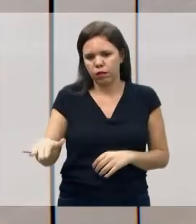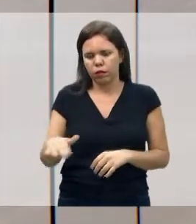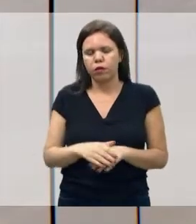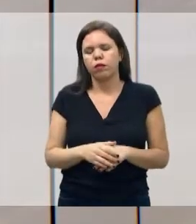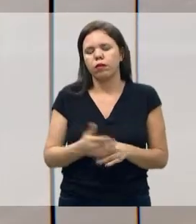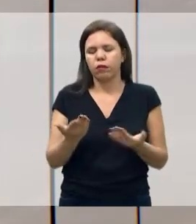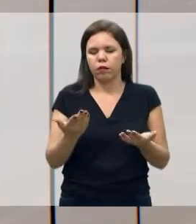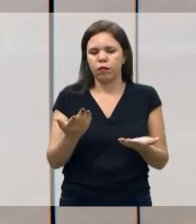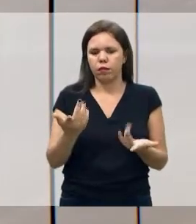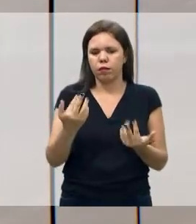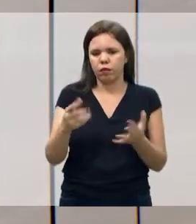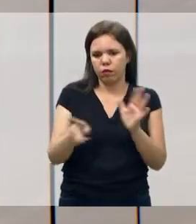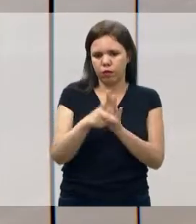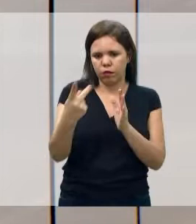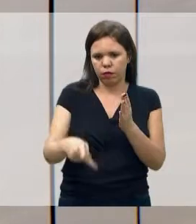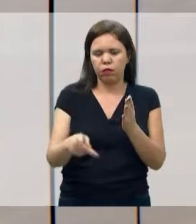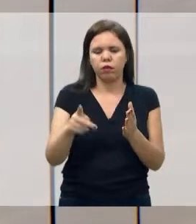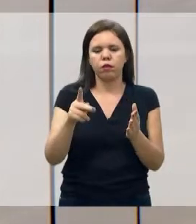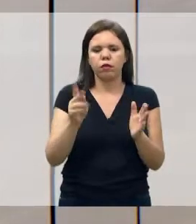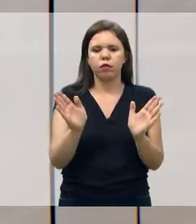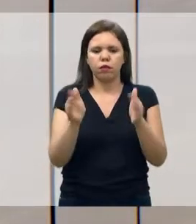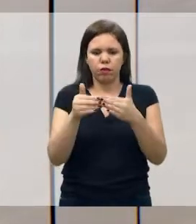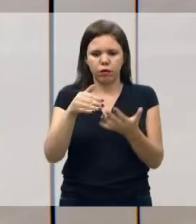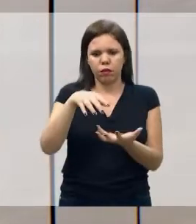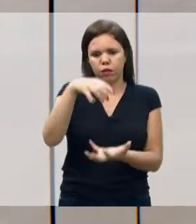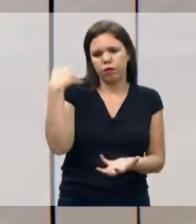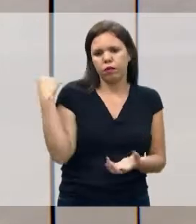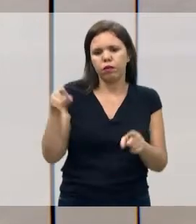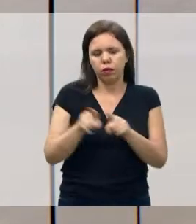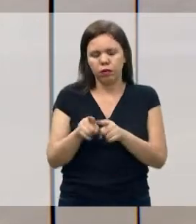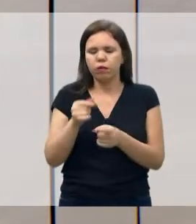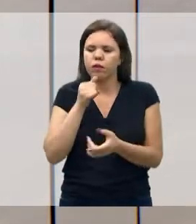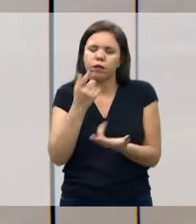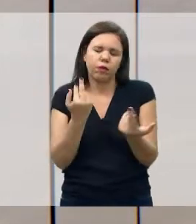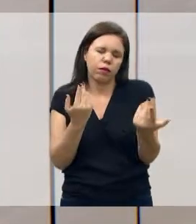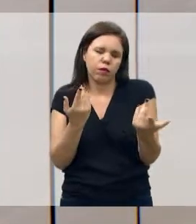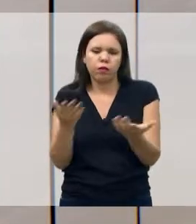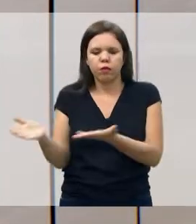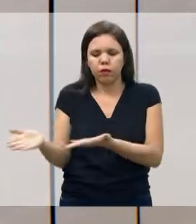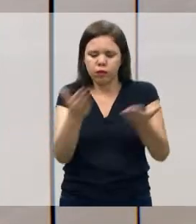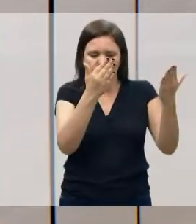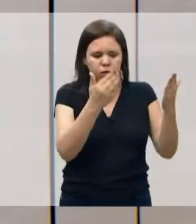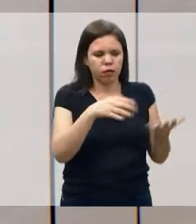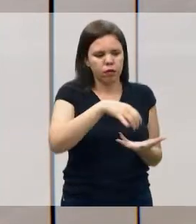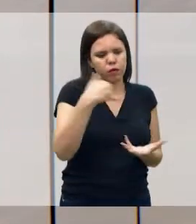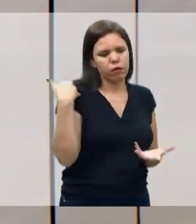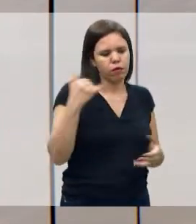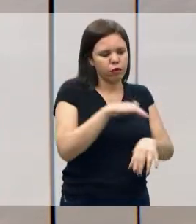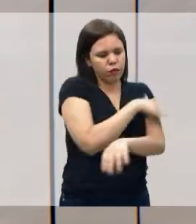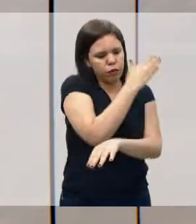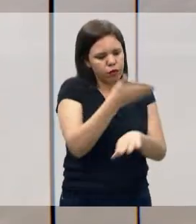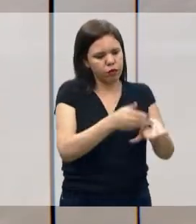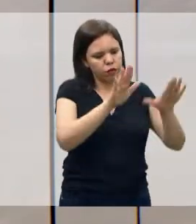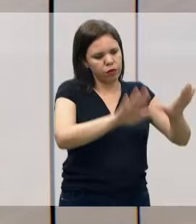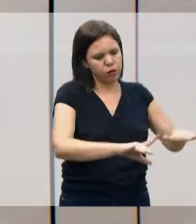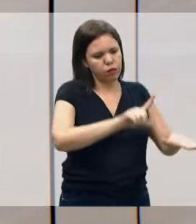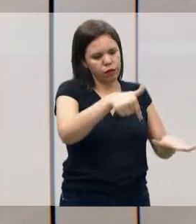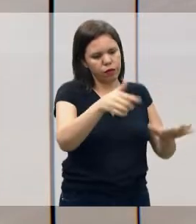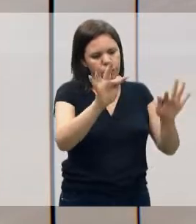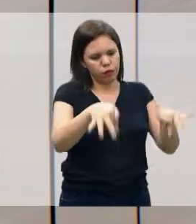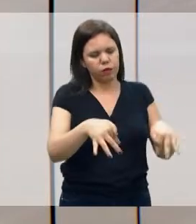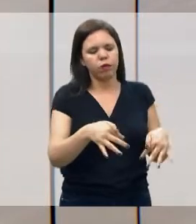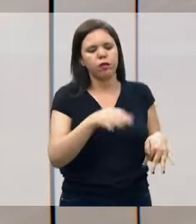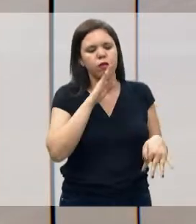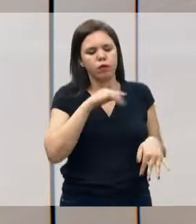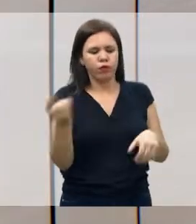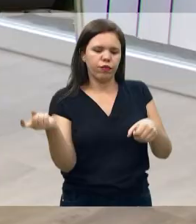mesma coisa. Levar o idoso de manhã, ele fica todo o período do dia e no final da tarde, quando essa família